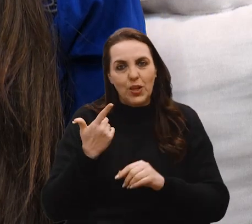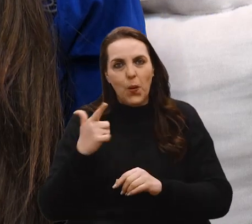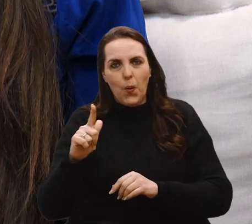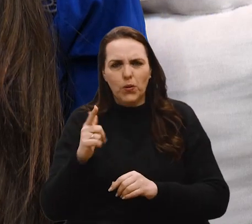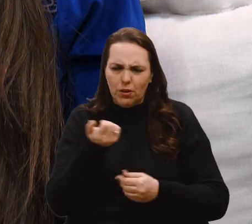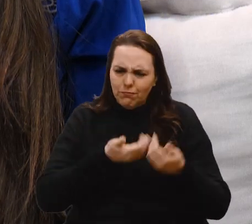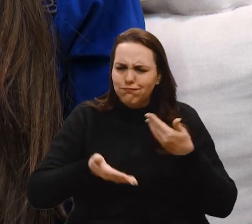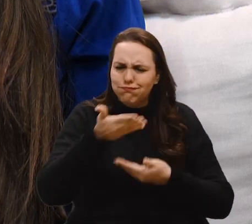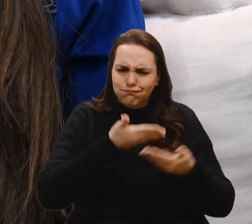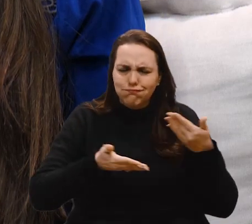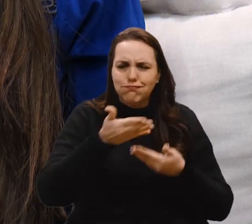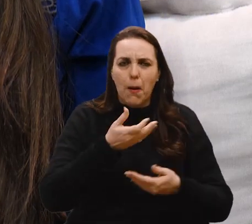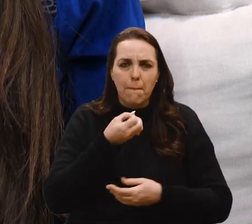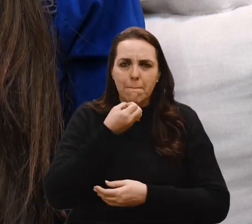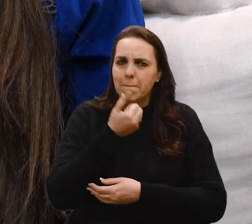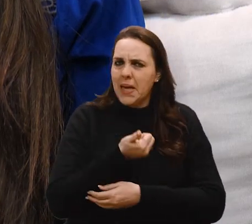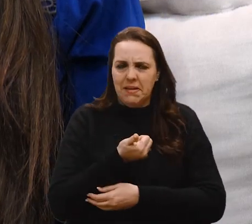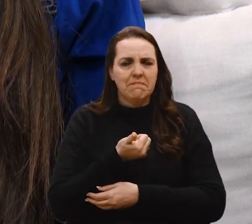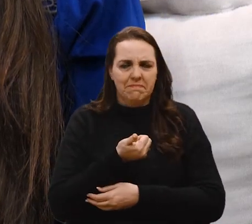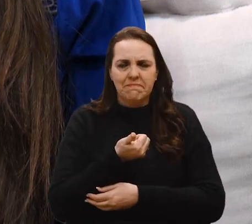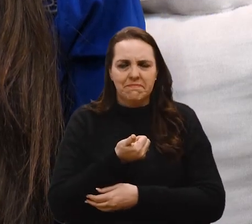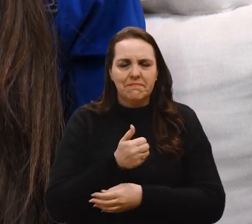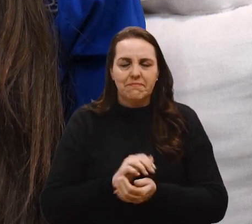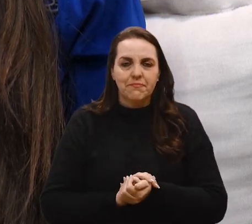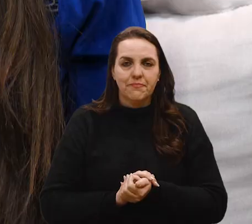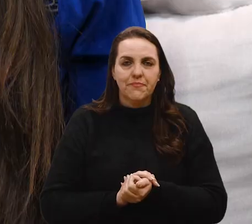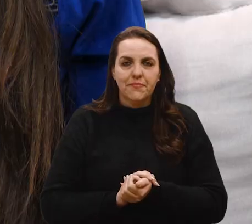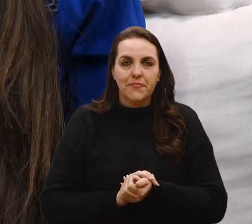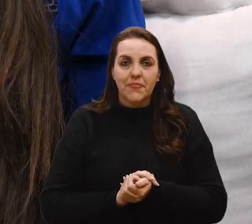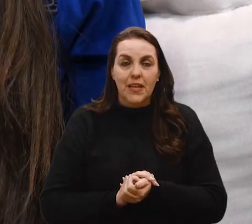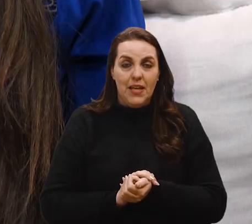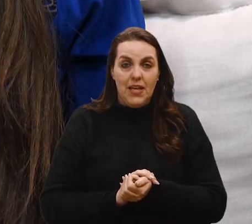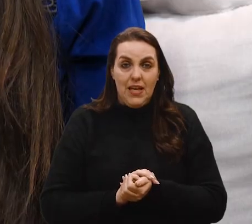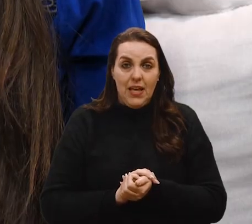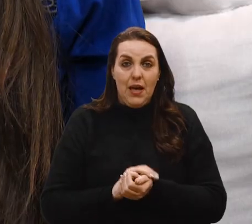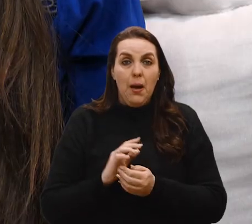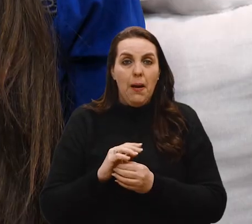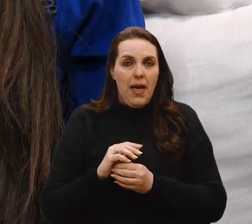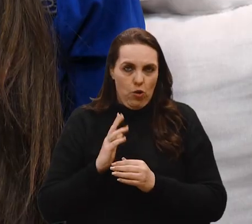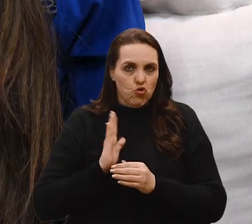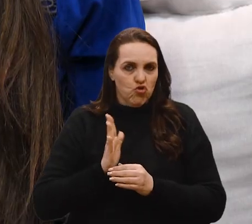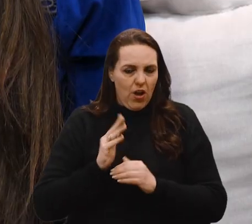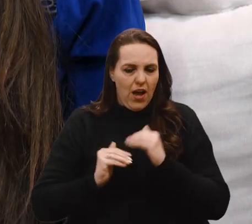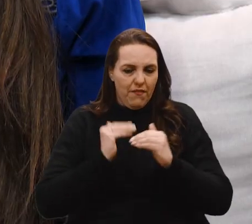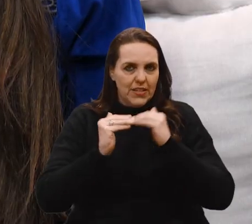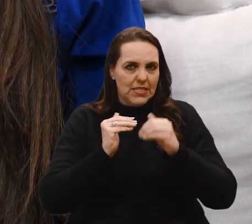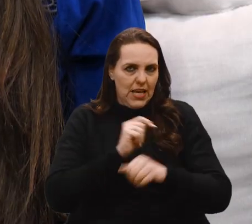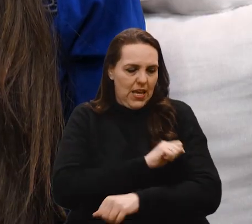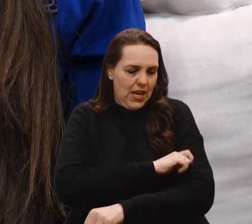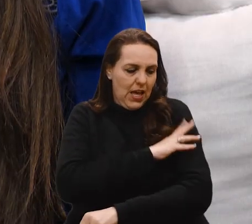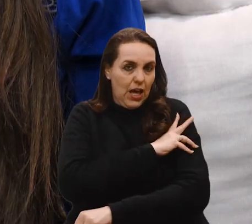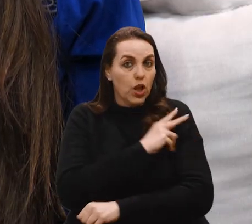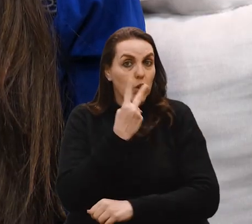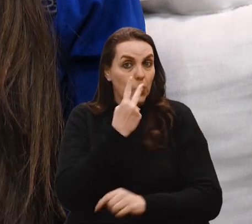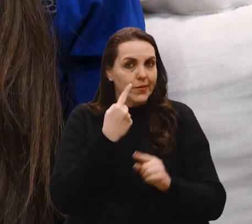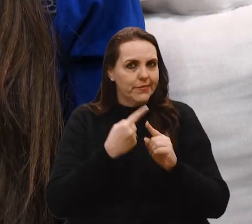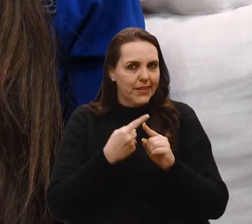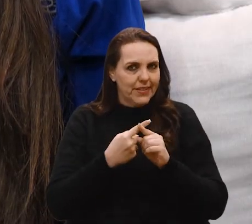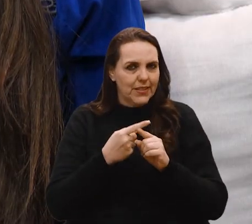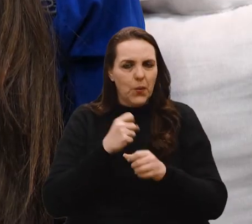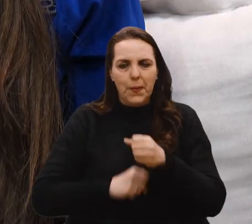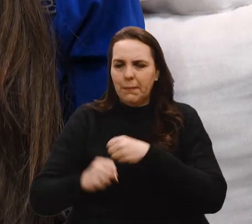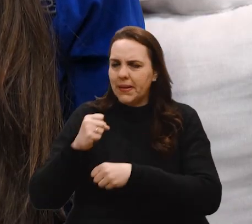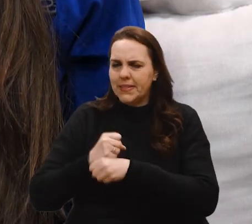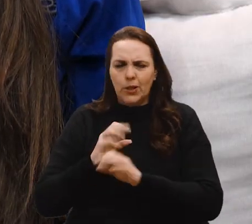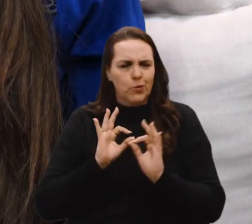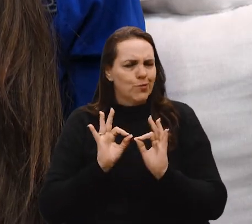socializo muito bem. Entendeu? Então, quando eu não tinha avançado, que eu avancei 2 vezes. Ano passado, tudo certo com o pessoal da sala.